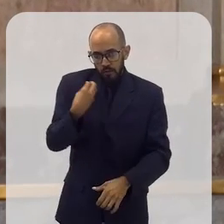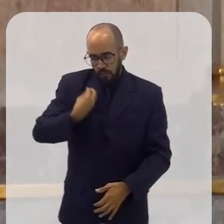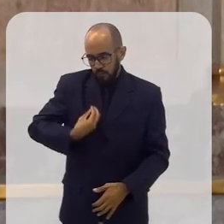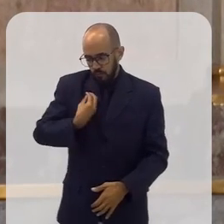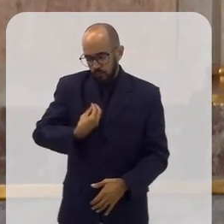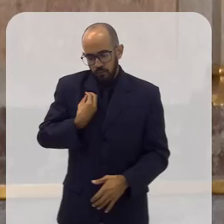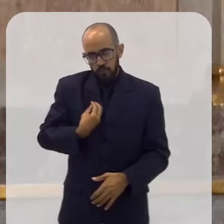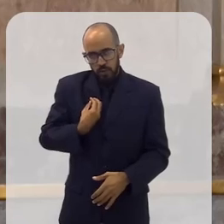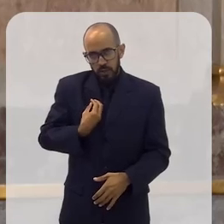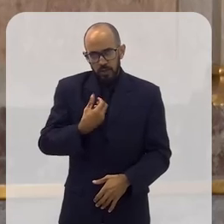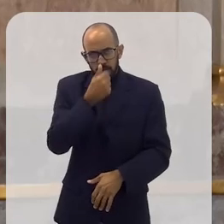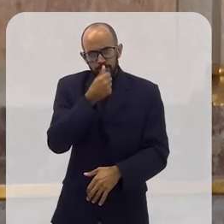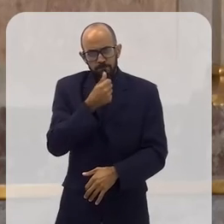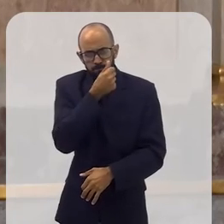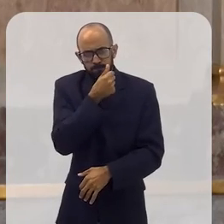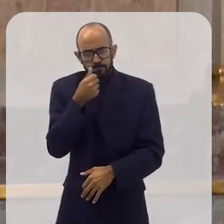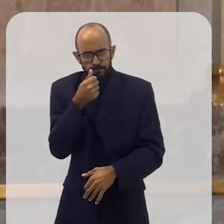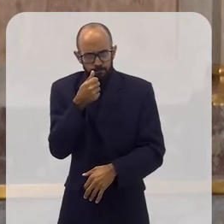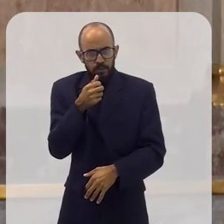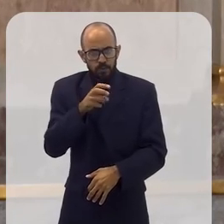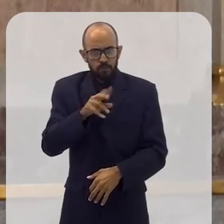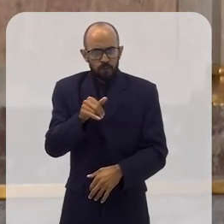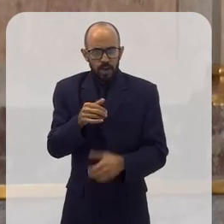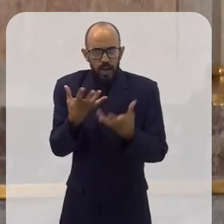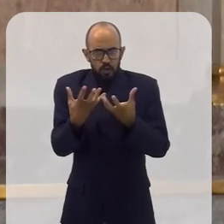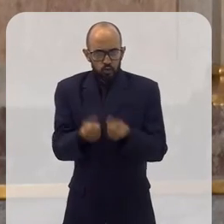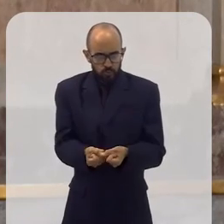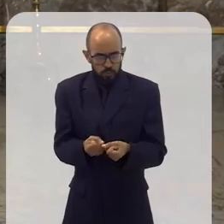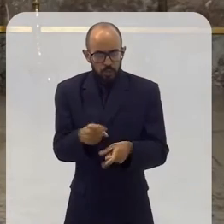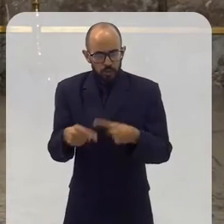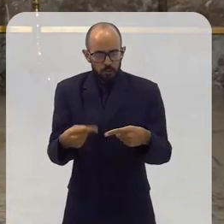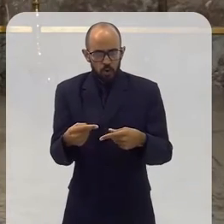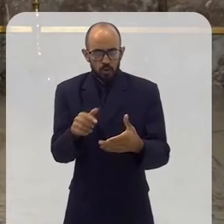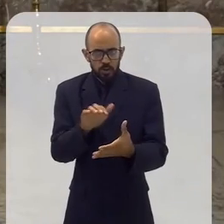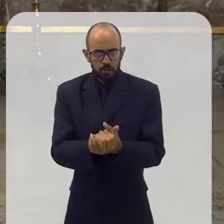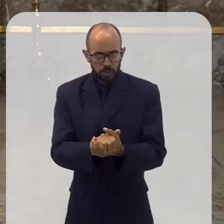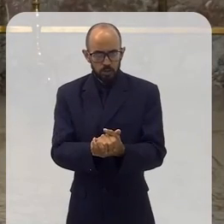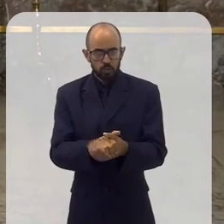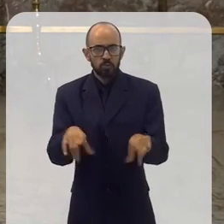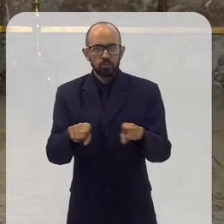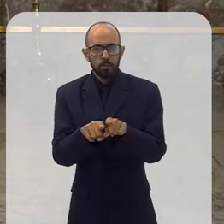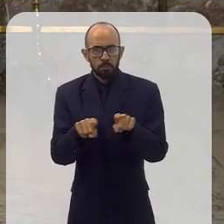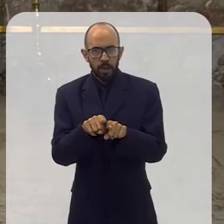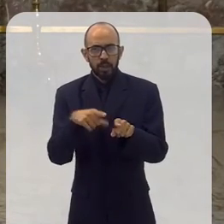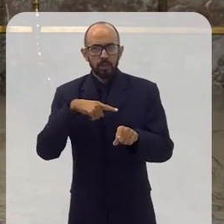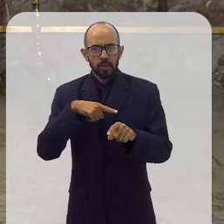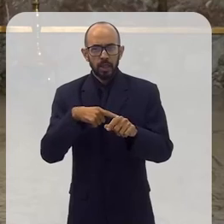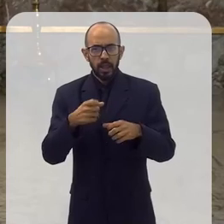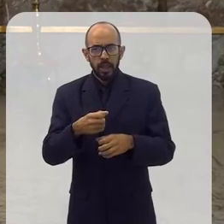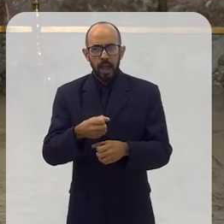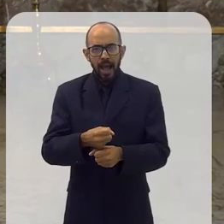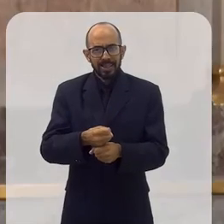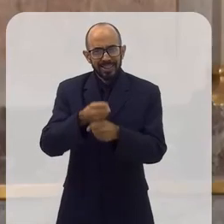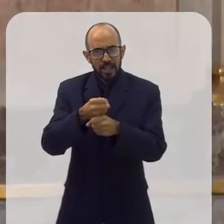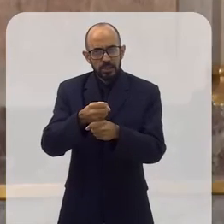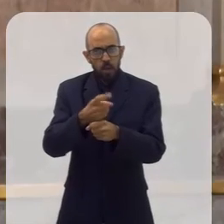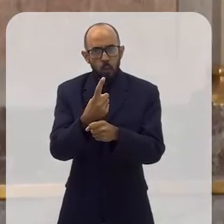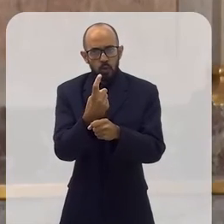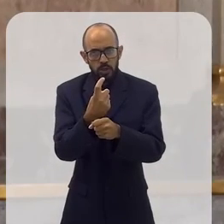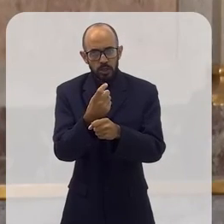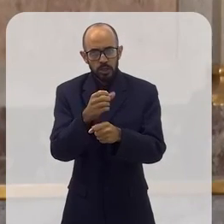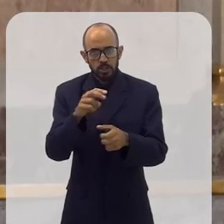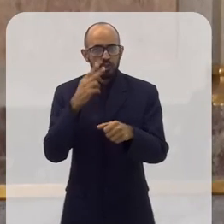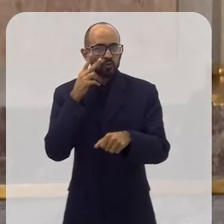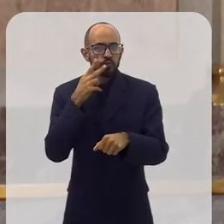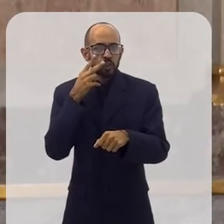nova vida de martírio que eles vão fazer após o matrimônio. Também tem a taça única de vinho que